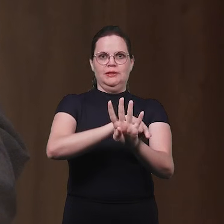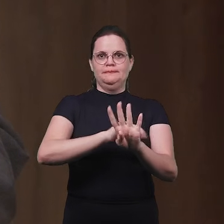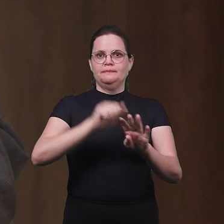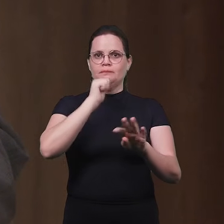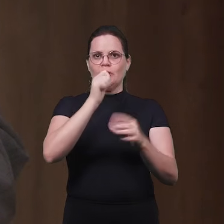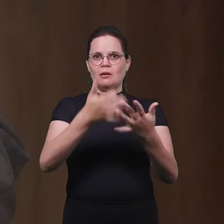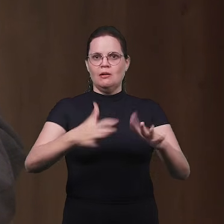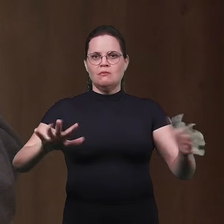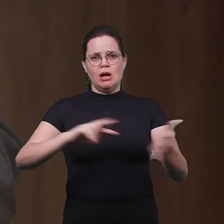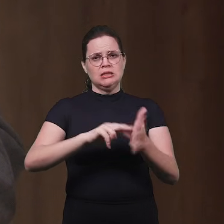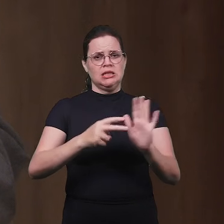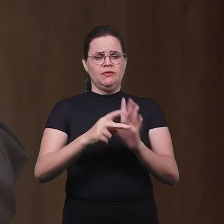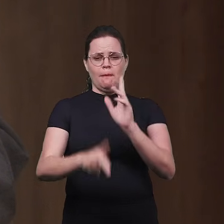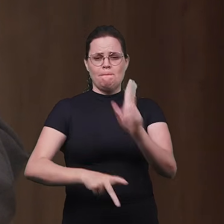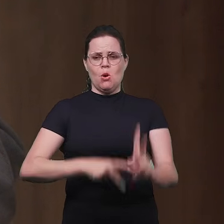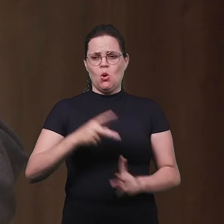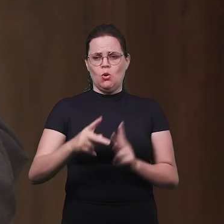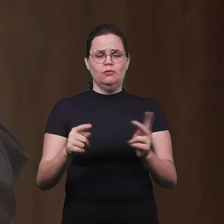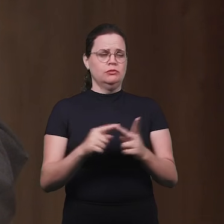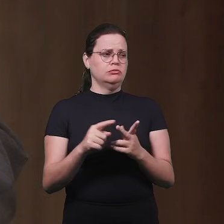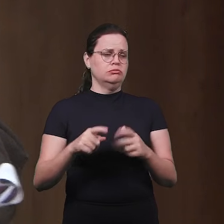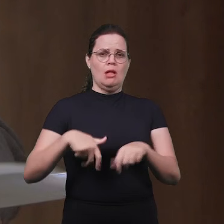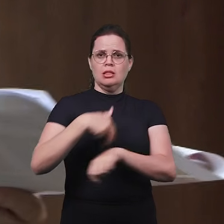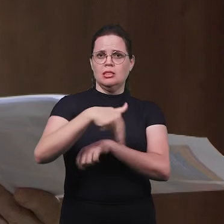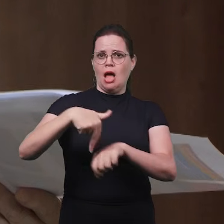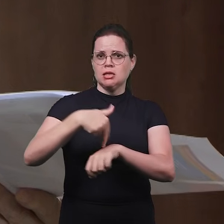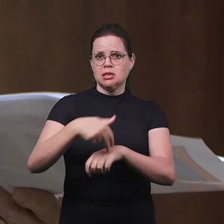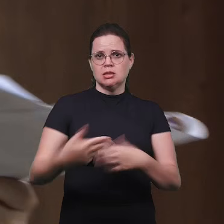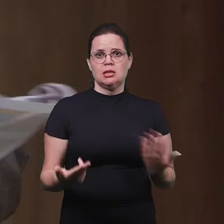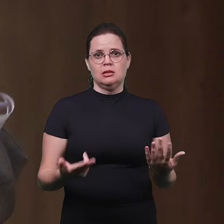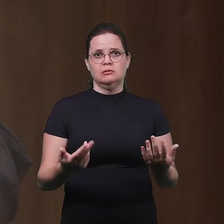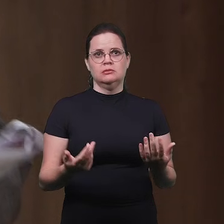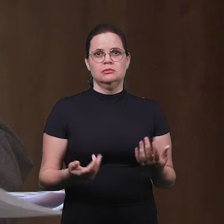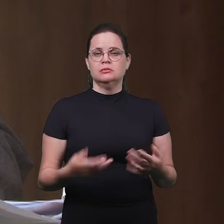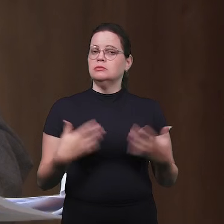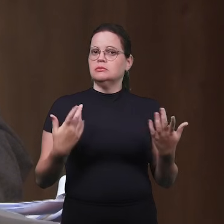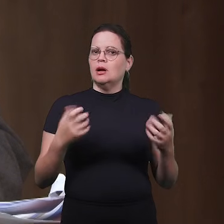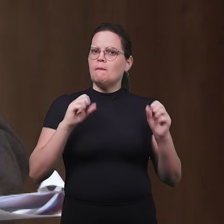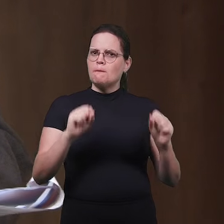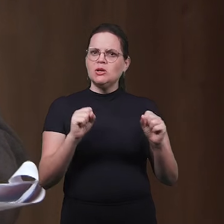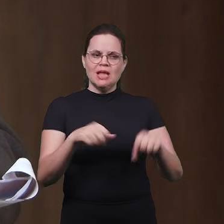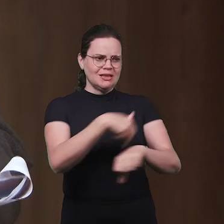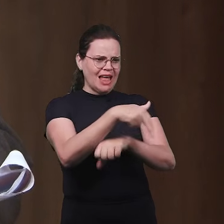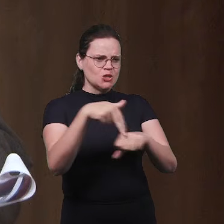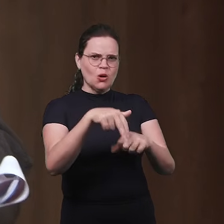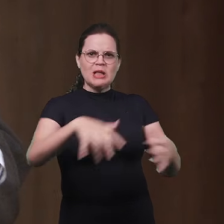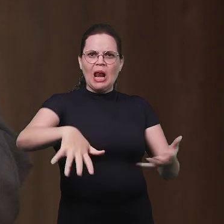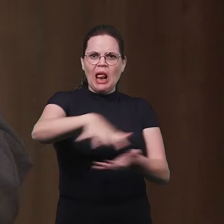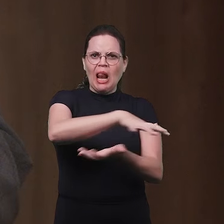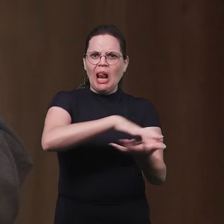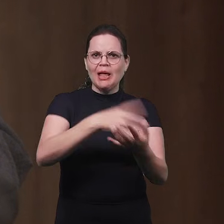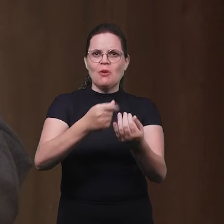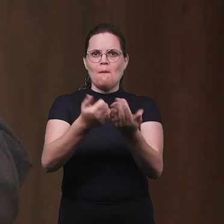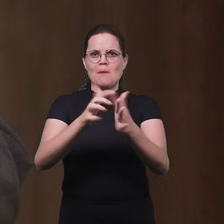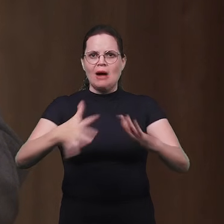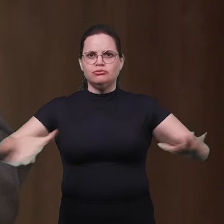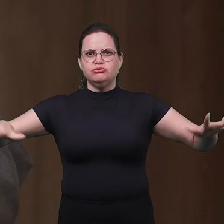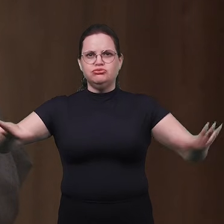nações. Eu acho que nós podemos simplificar com nações. A agitação das nações, talvez, né?